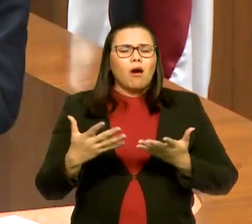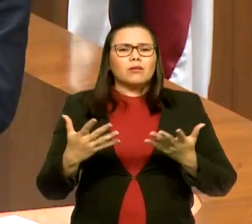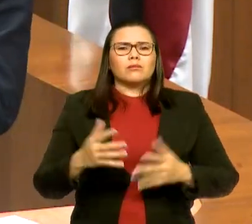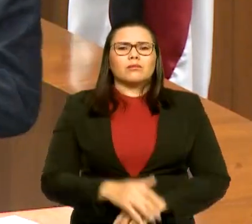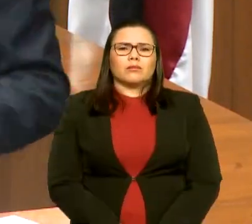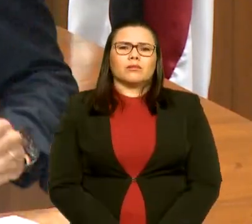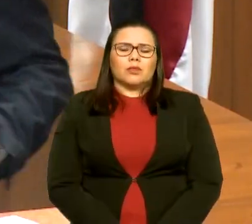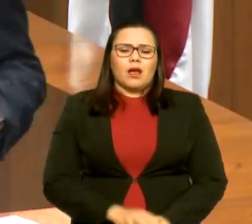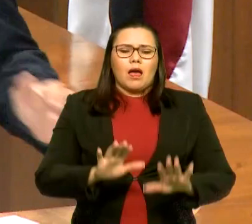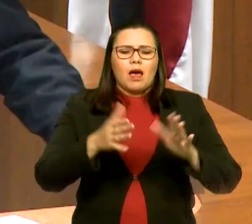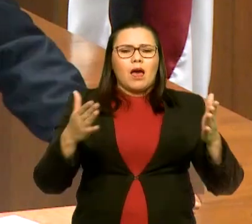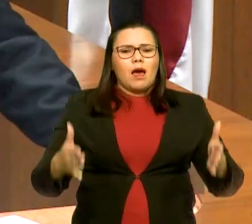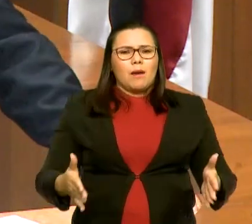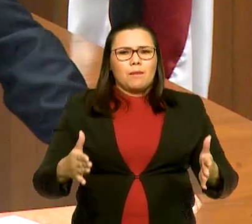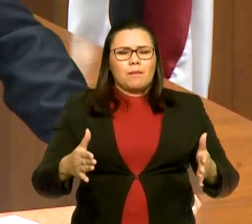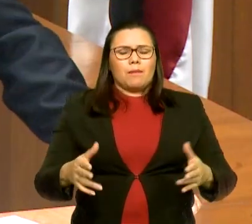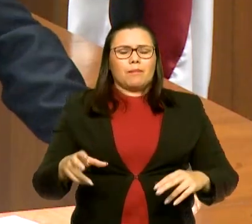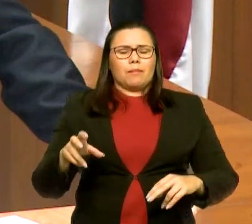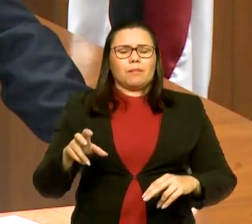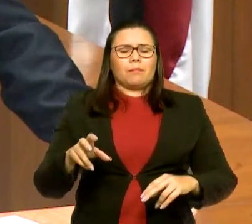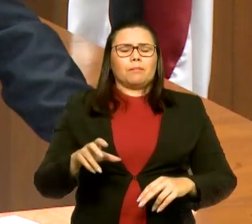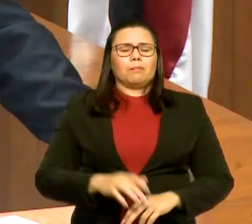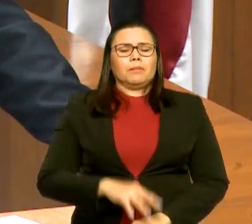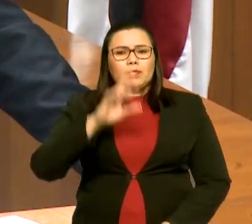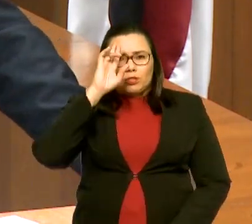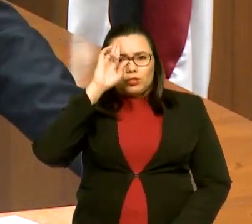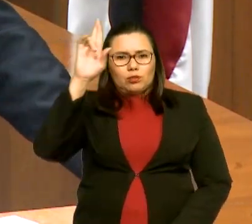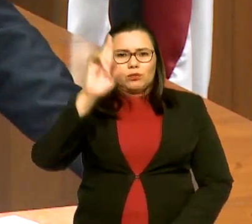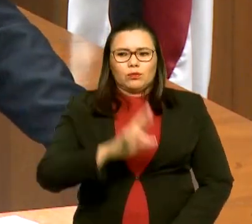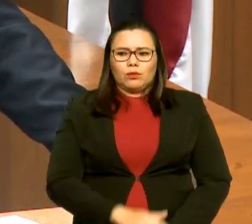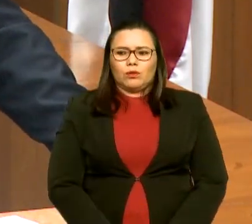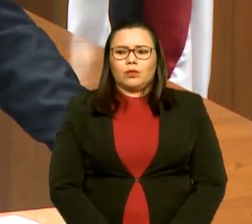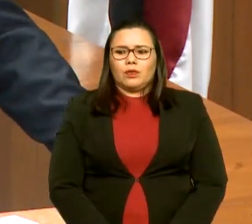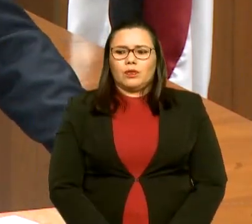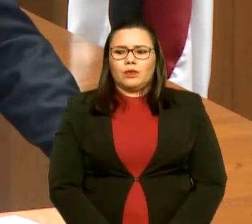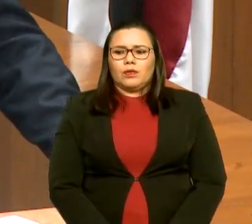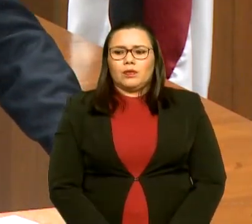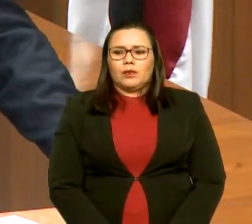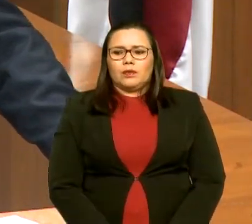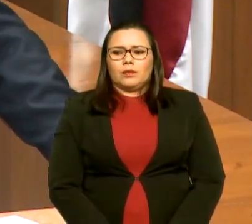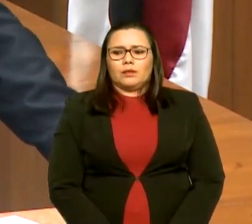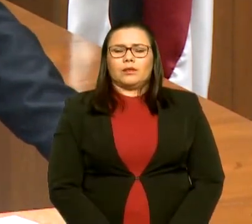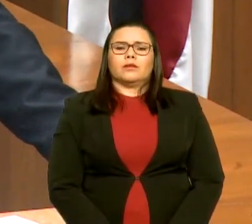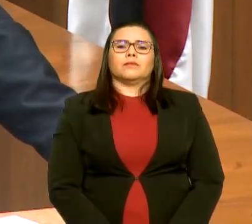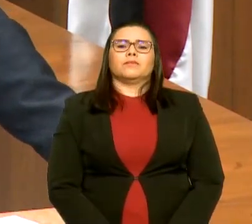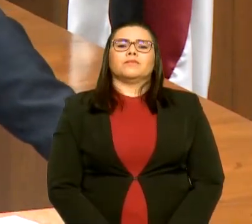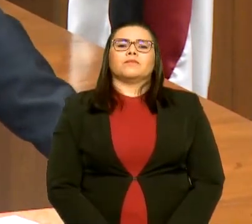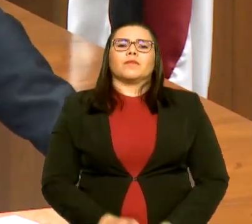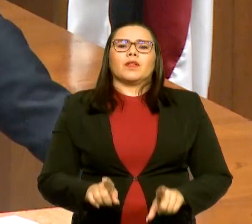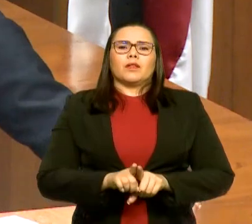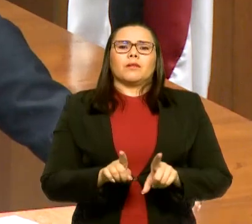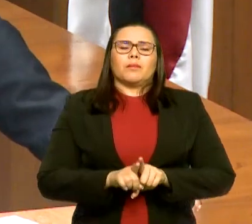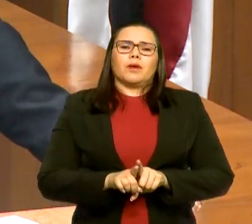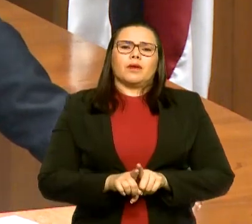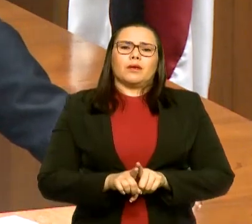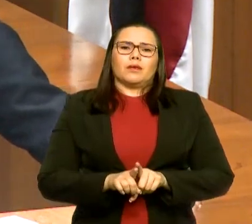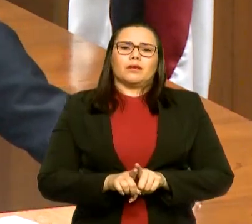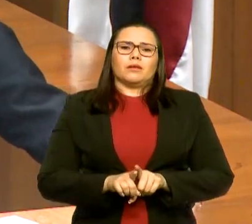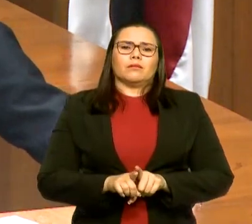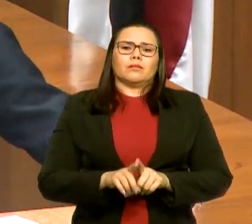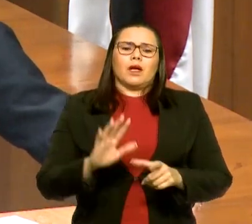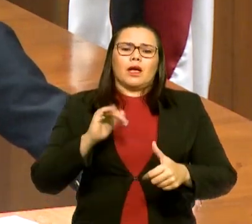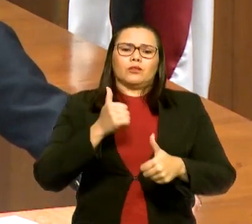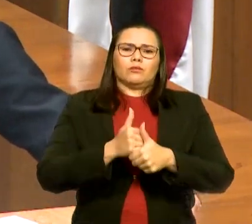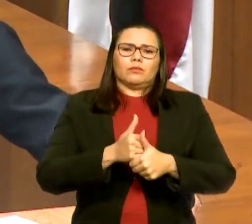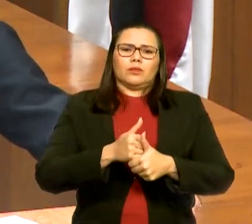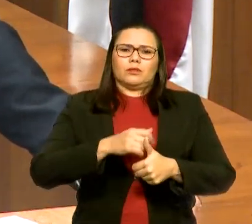celebrando a eleição democrática em consenso, sem dizer com todas as letras que a gente tem dever de defender a